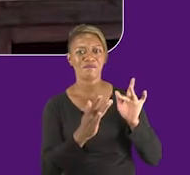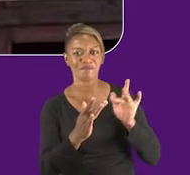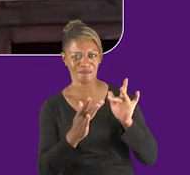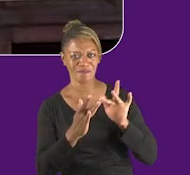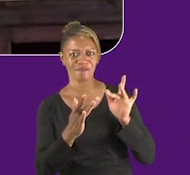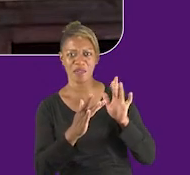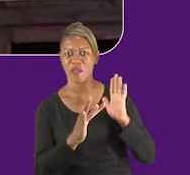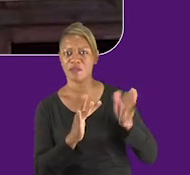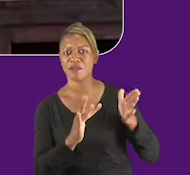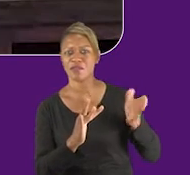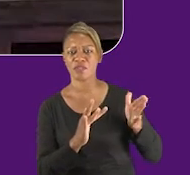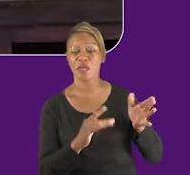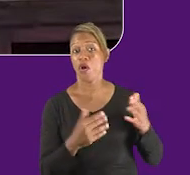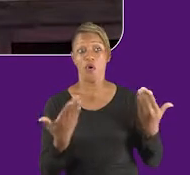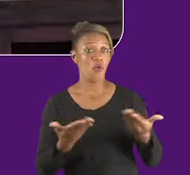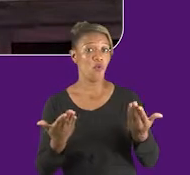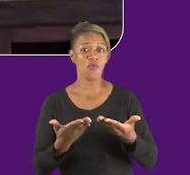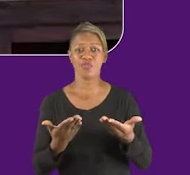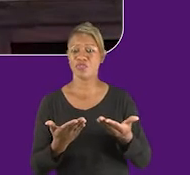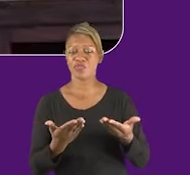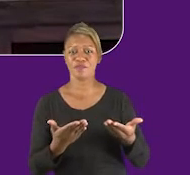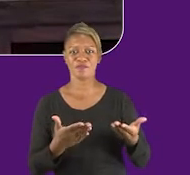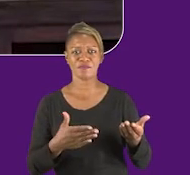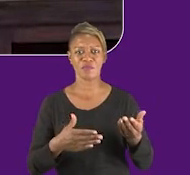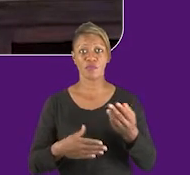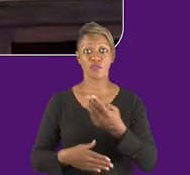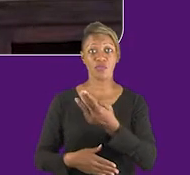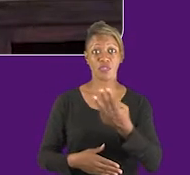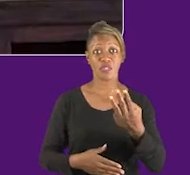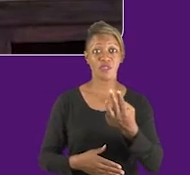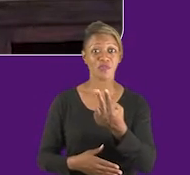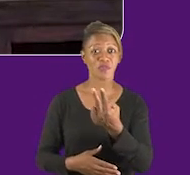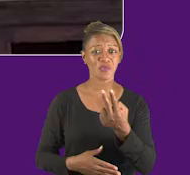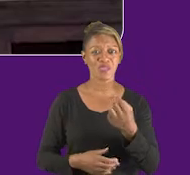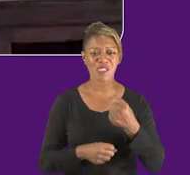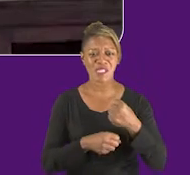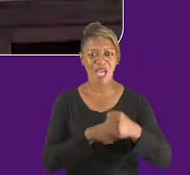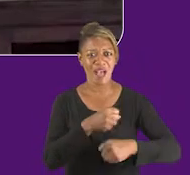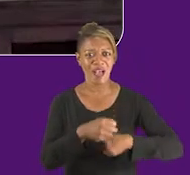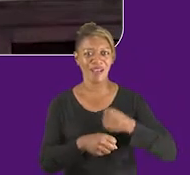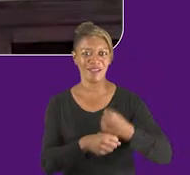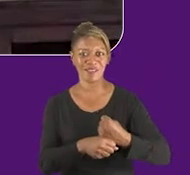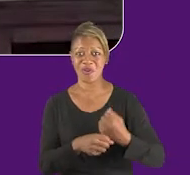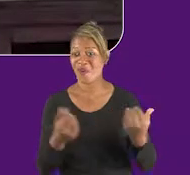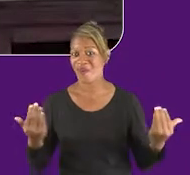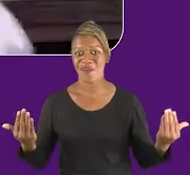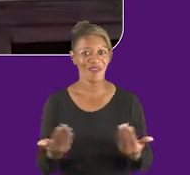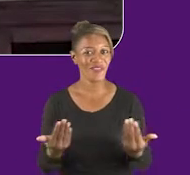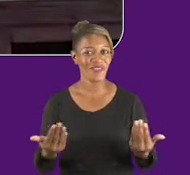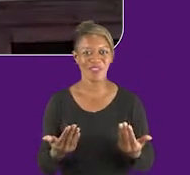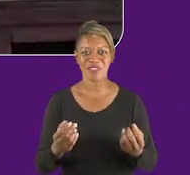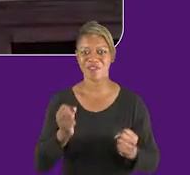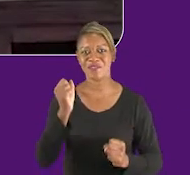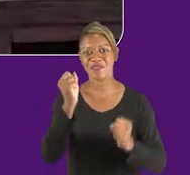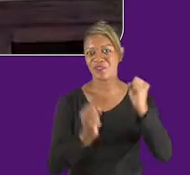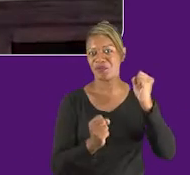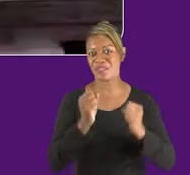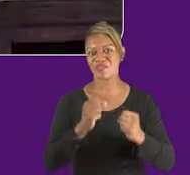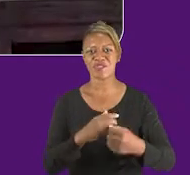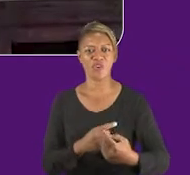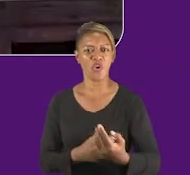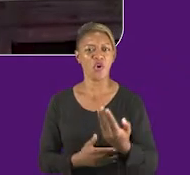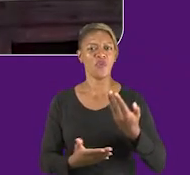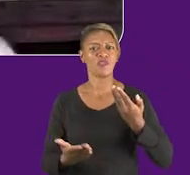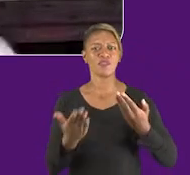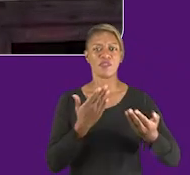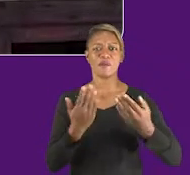falar eu tô na indústria de software há 32 anos né então hoje ela é muito distinta de 32 anos atrás